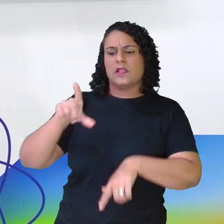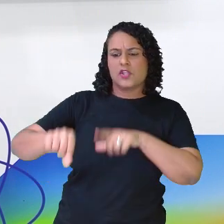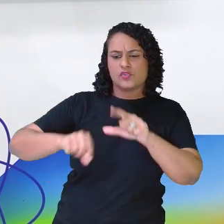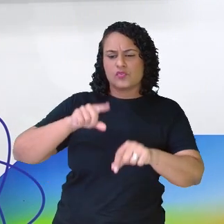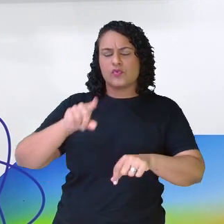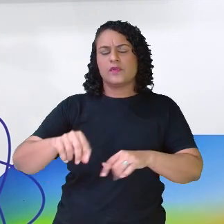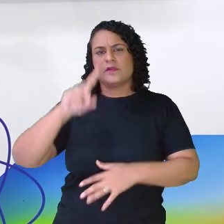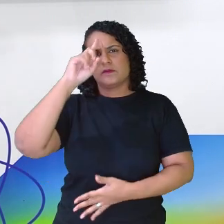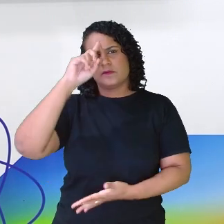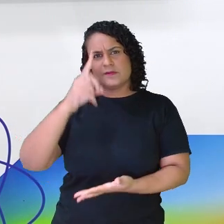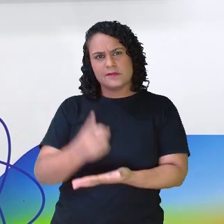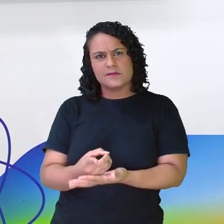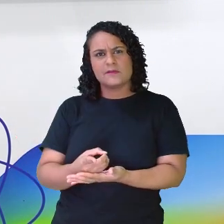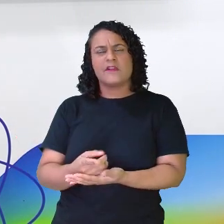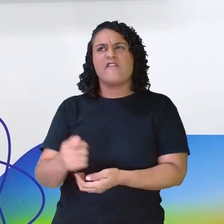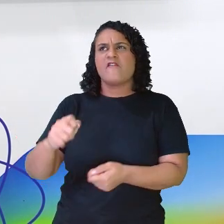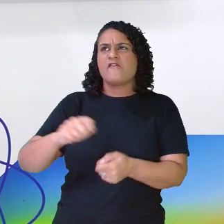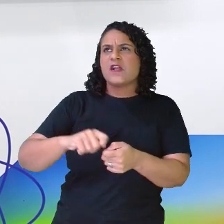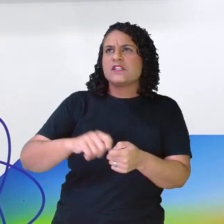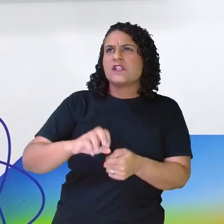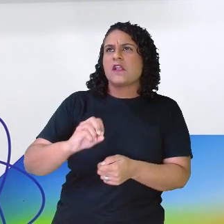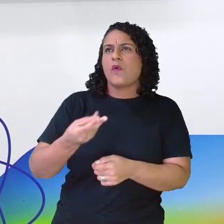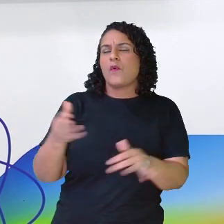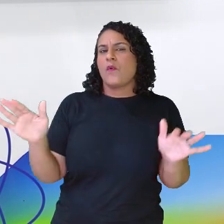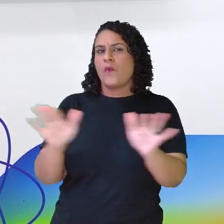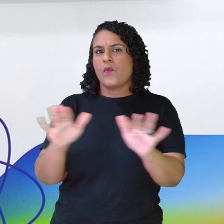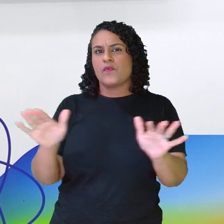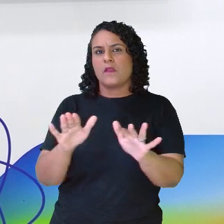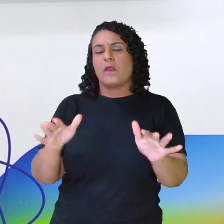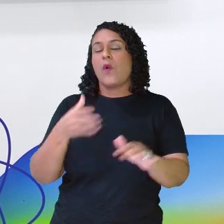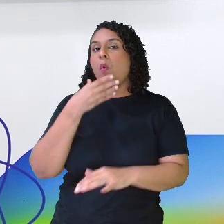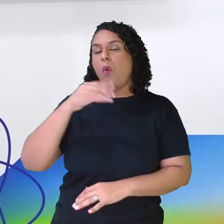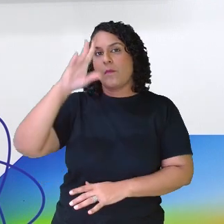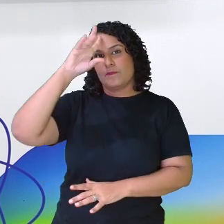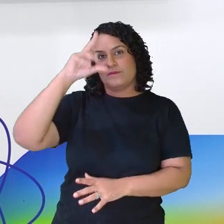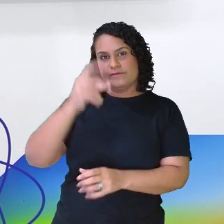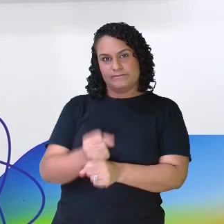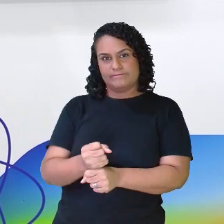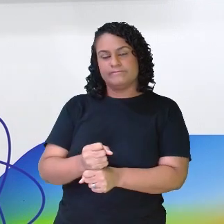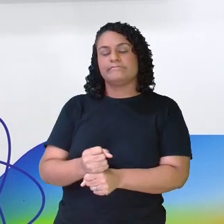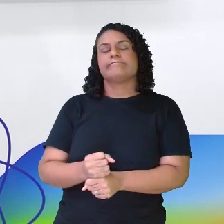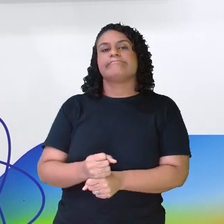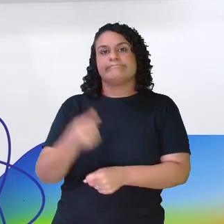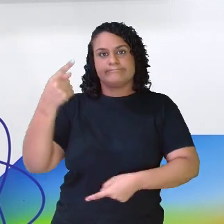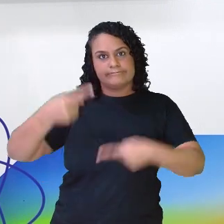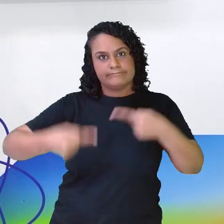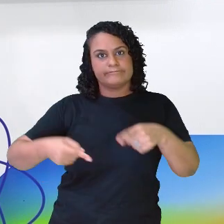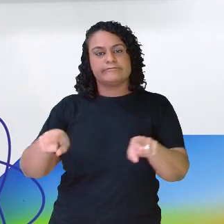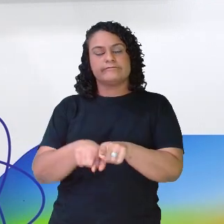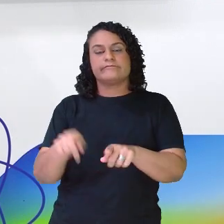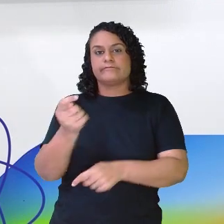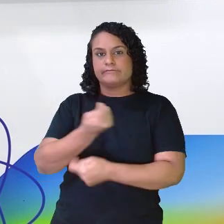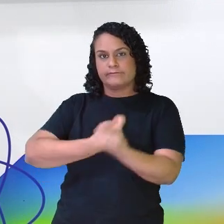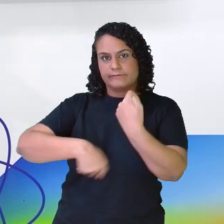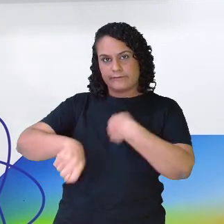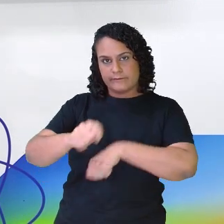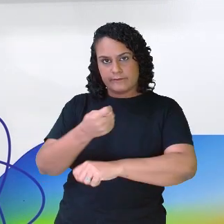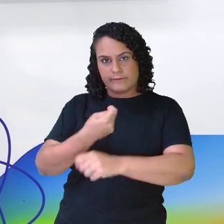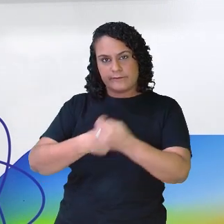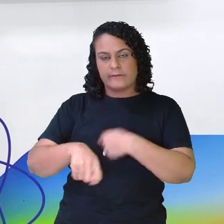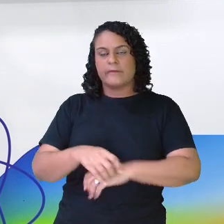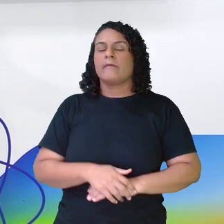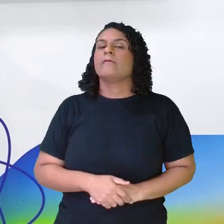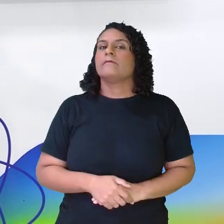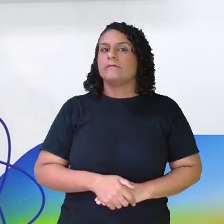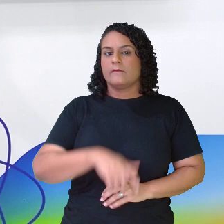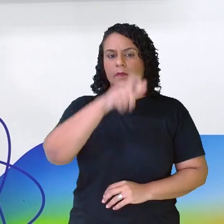do que fazer e do que não fazer? O homem ali, o senhor de engenho. Decisão política e econômica. Então, senhor de engenho, a